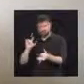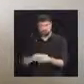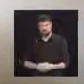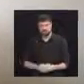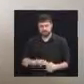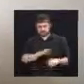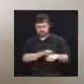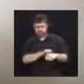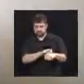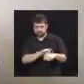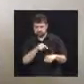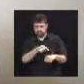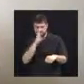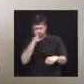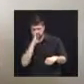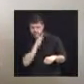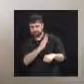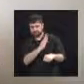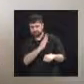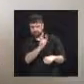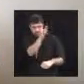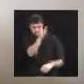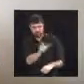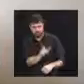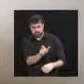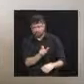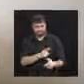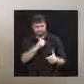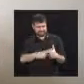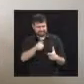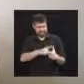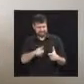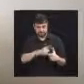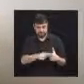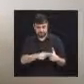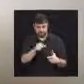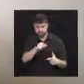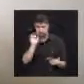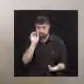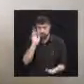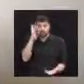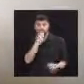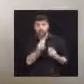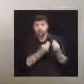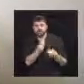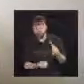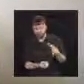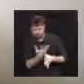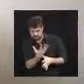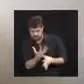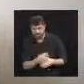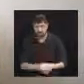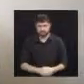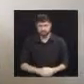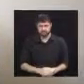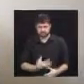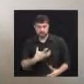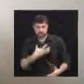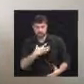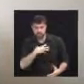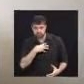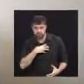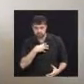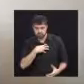a doença não é por si só um problema, é uma solução, porque é uma